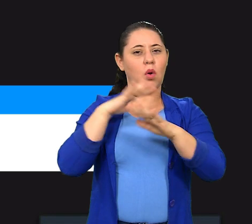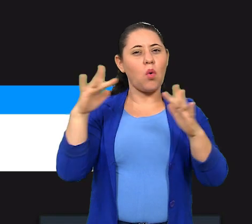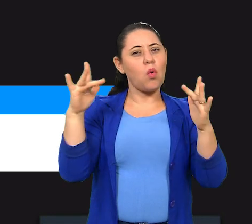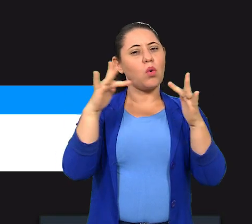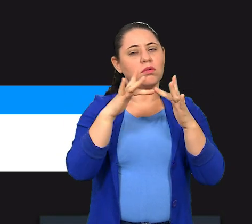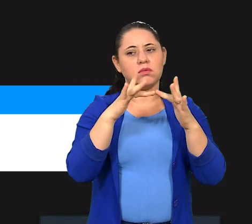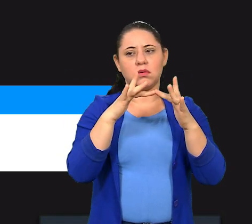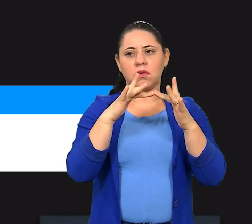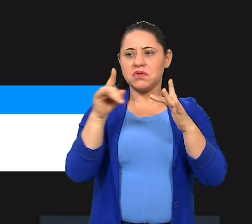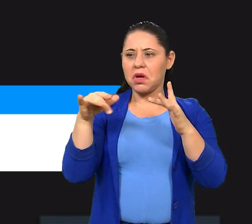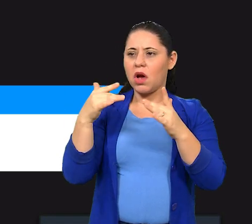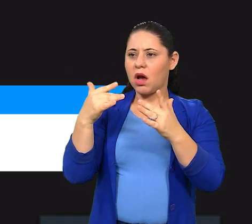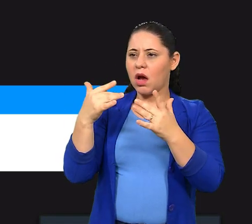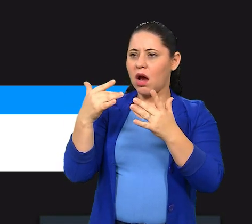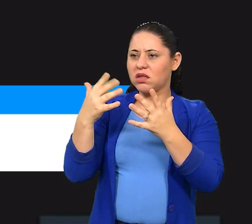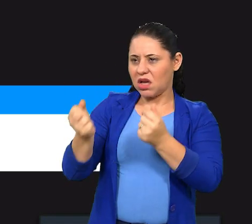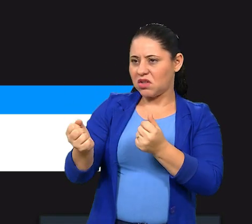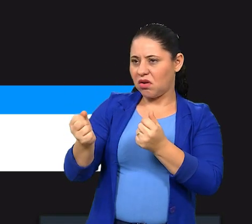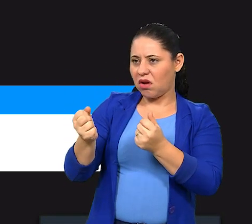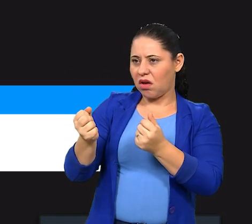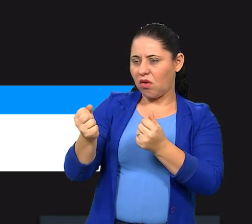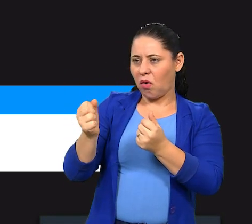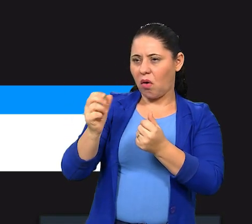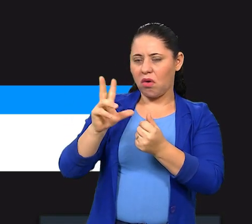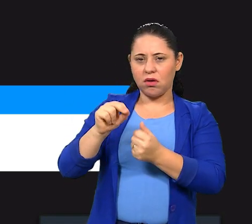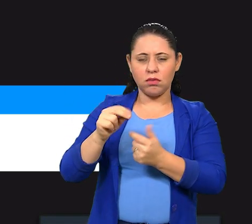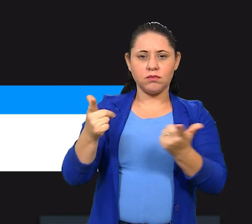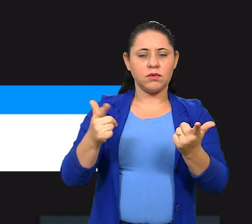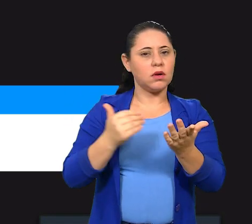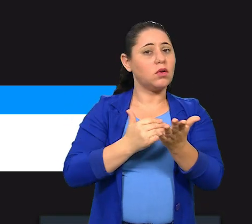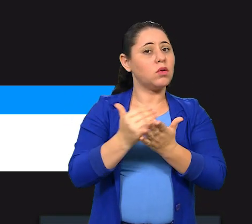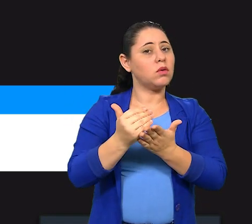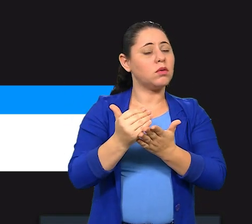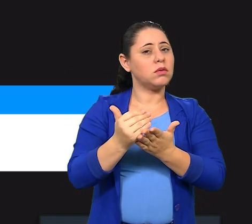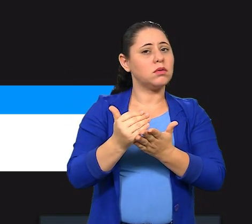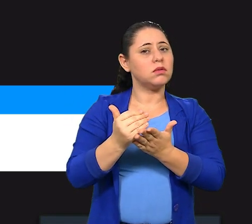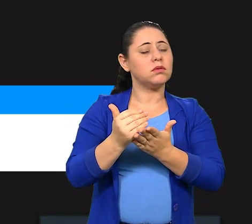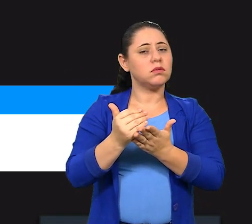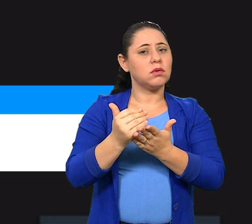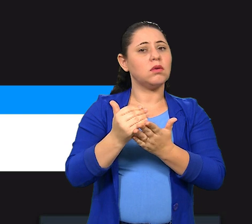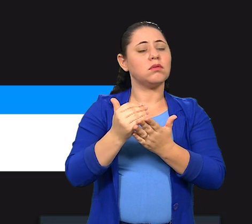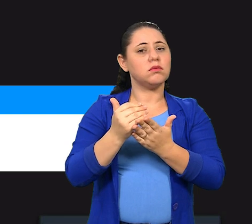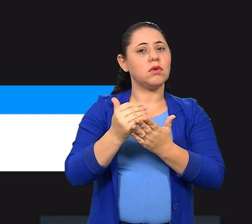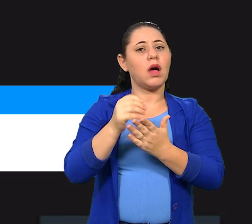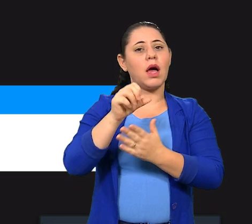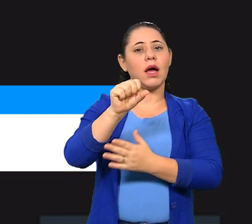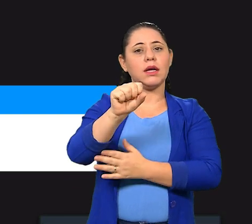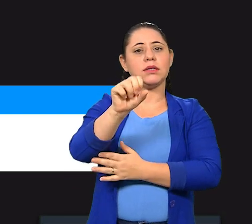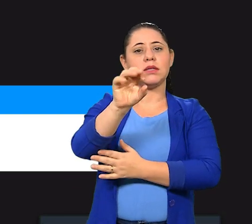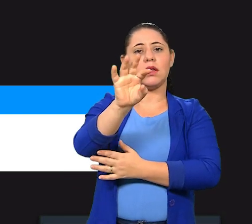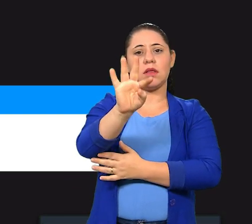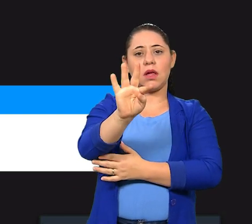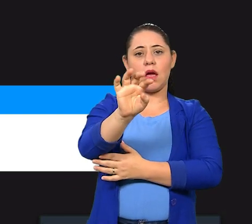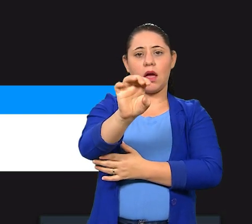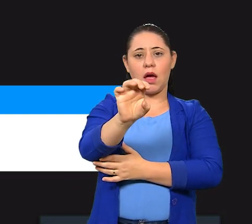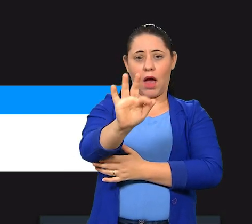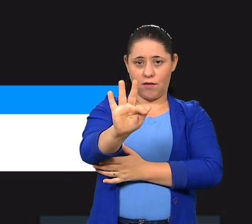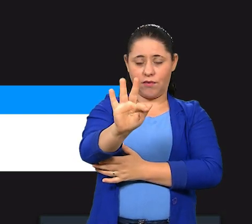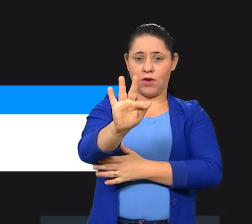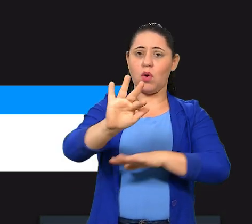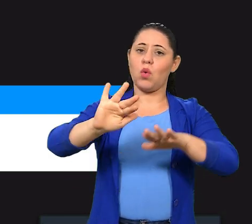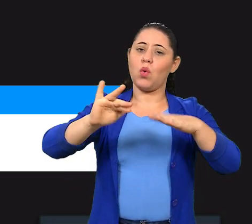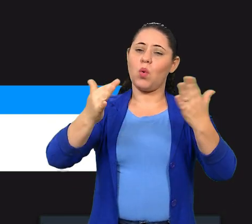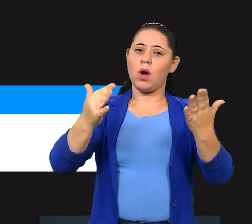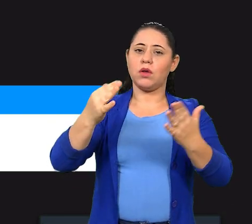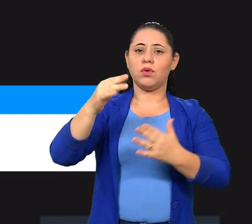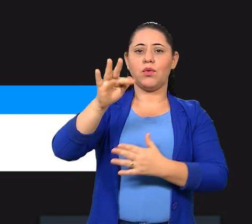permite a democracia dentro da legalidade isso é previsão constitucional Concorde ou não concorda esquerda